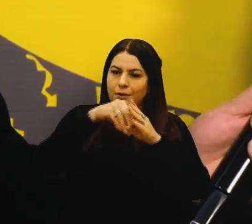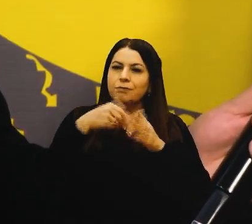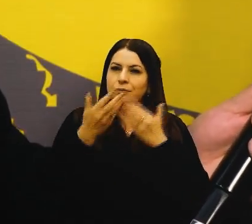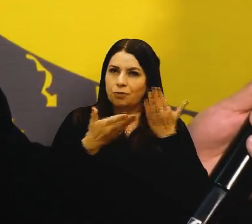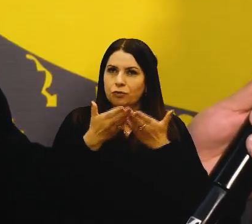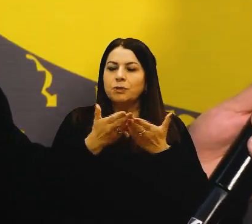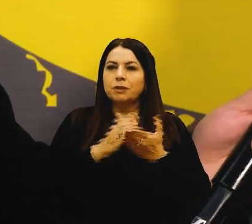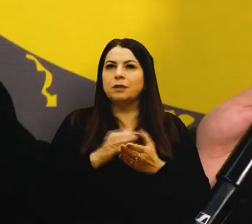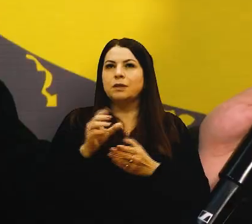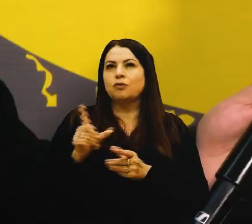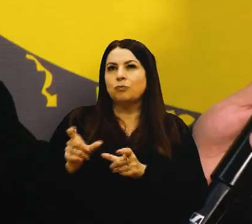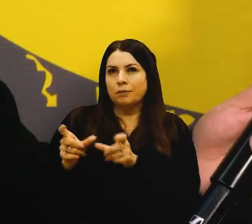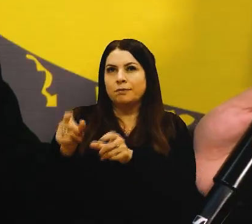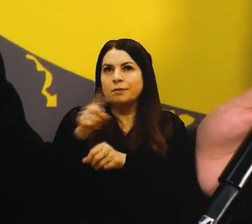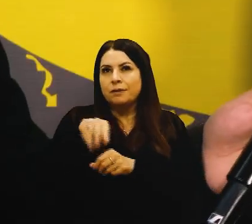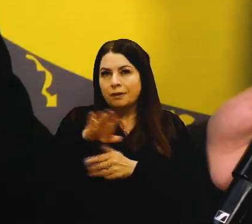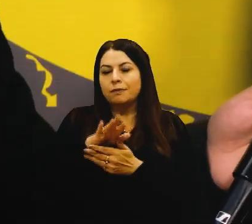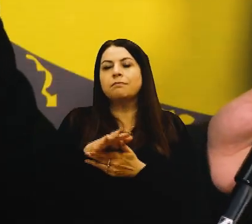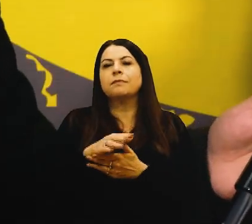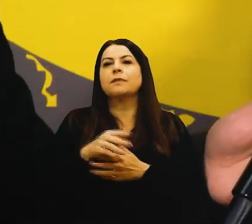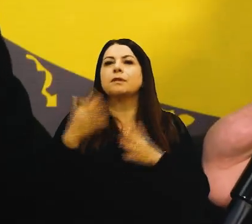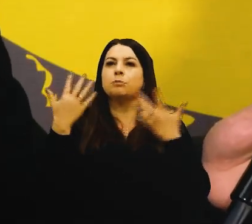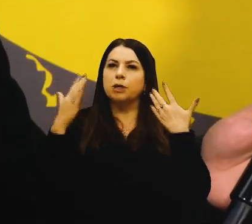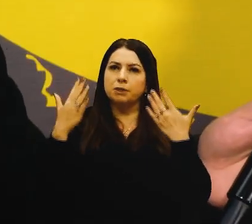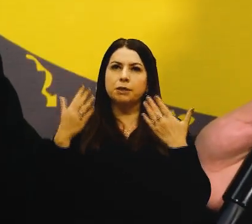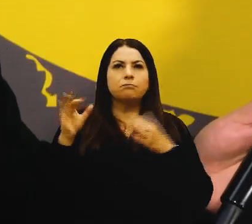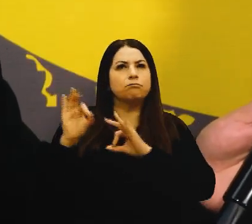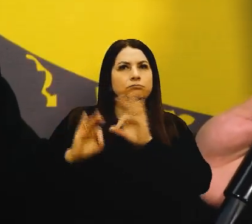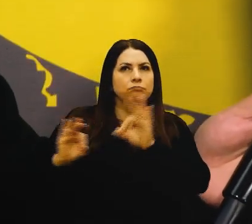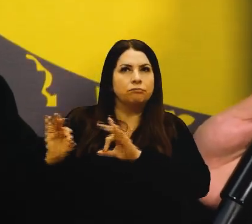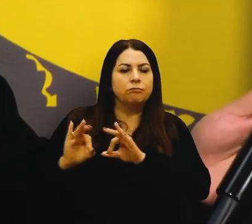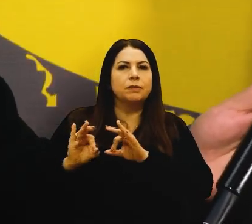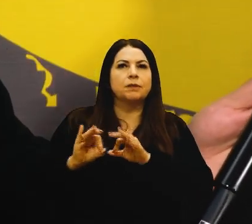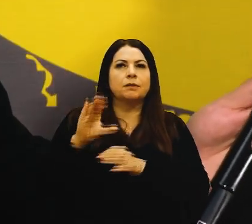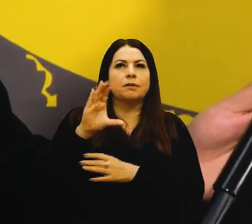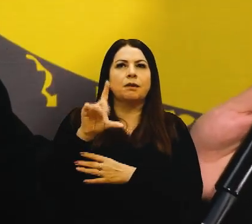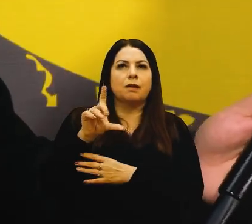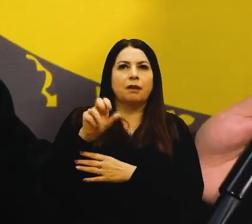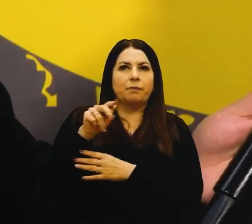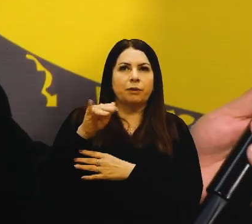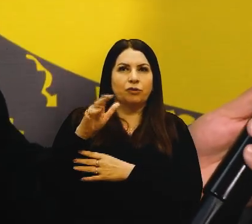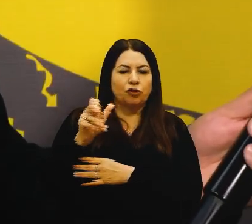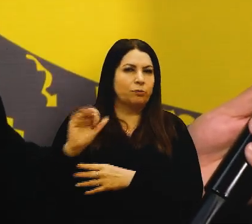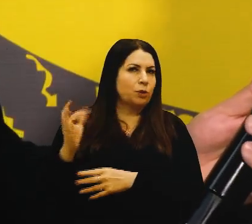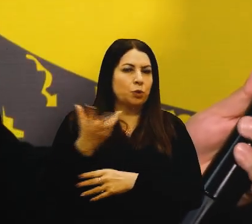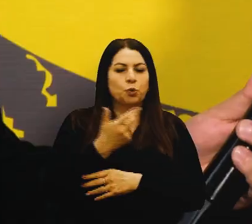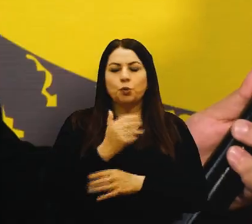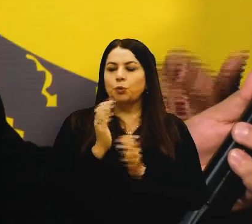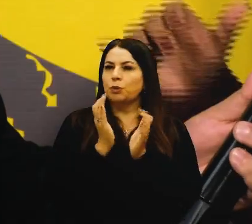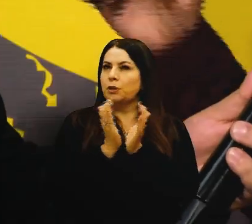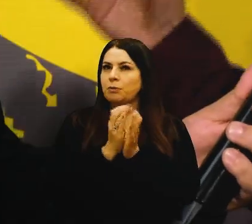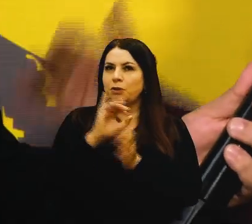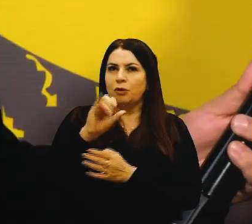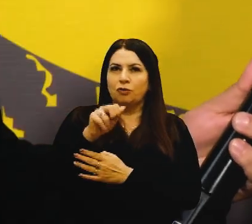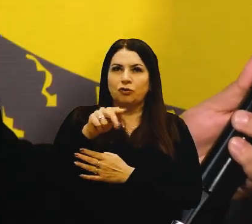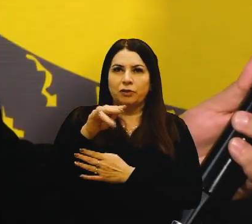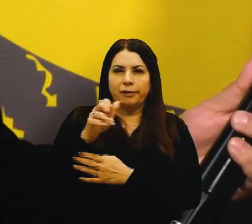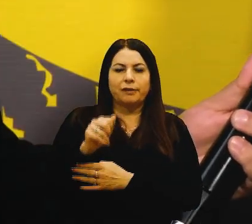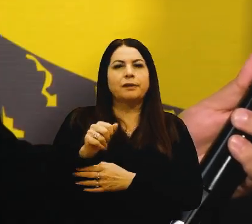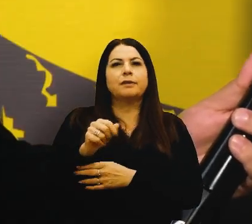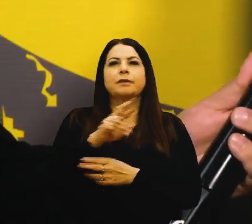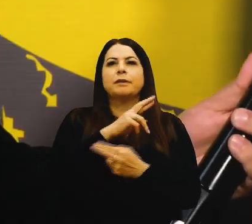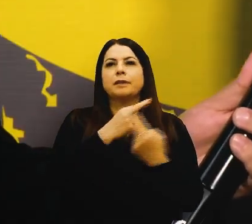atendimento de oncologia. Então, parabenizei os organizadores, a Clementina do Banco de Perucas e toda a equipe, a doutora Janaína Brolo, que é